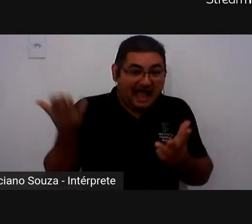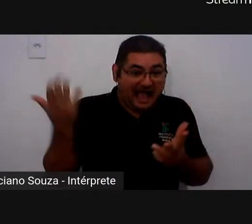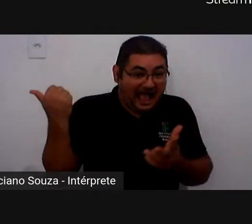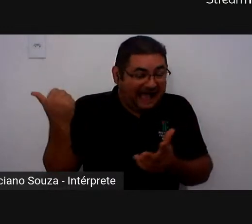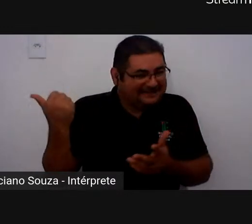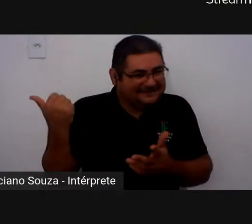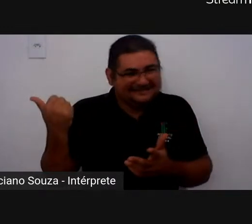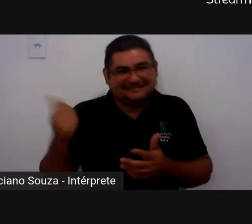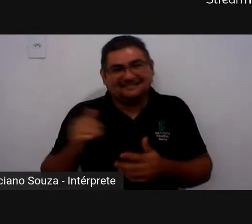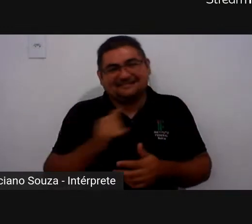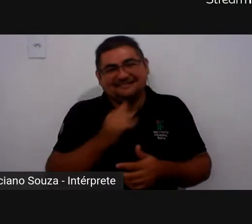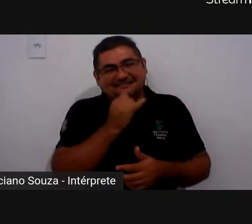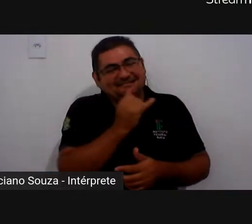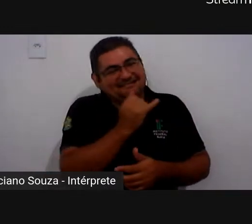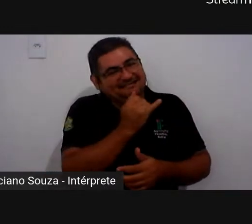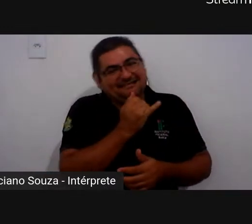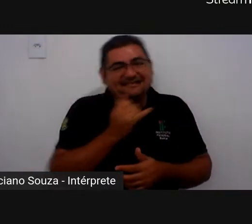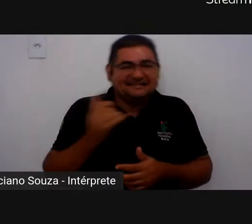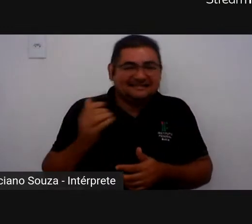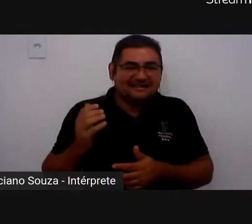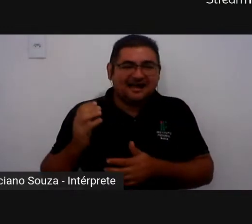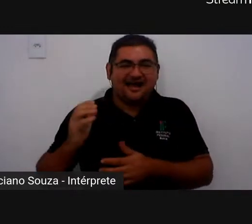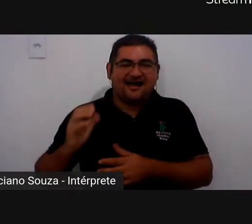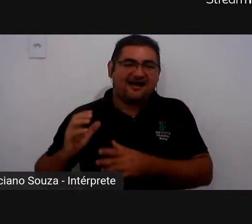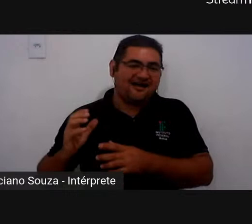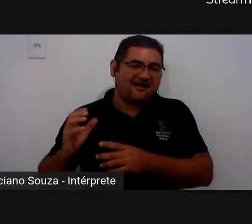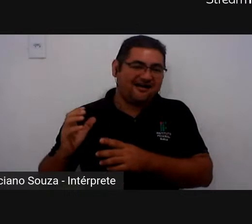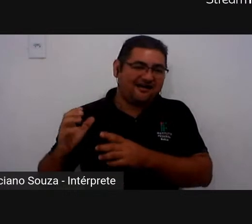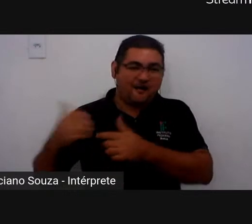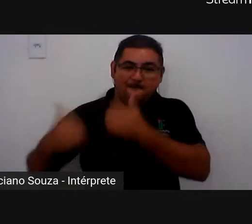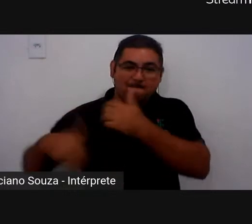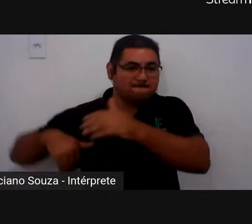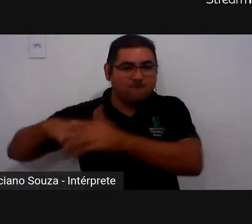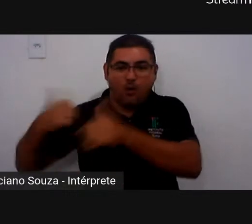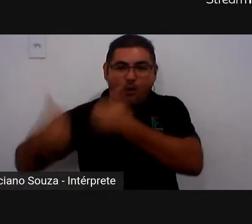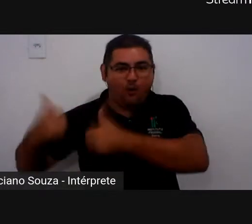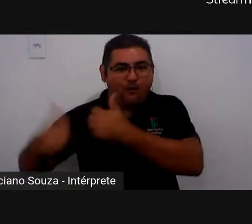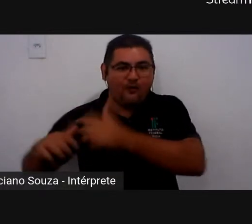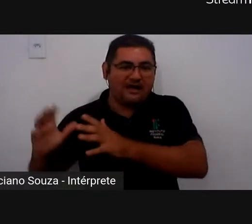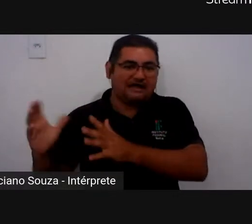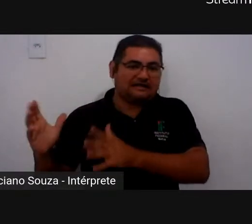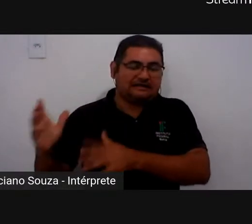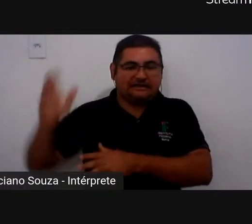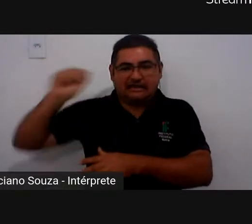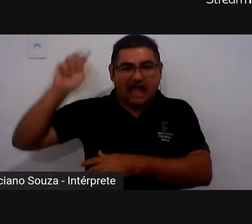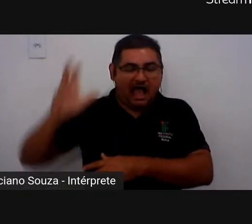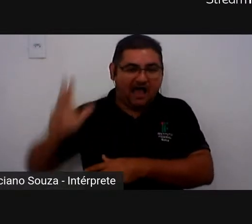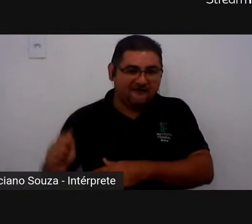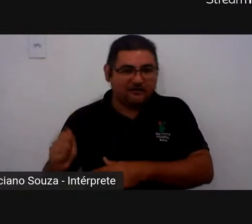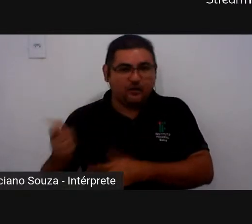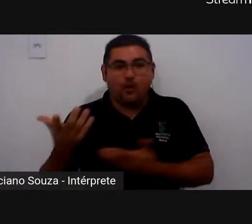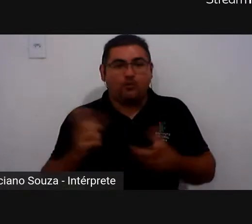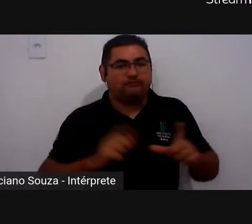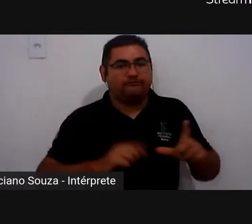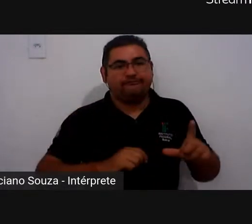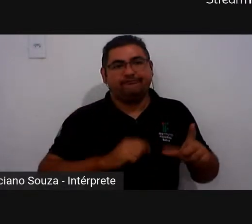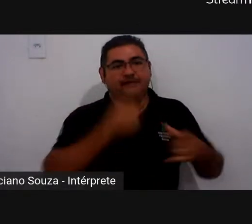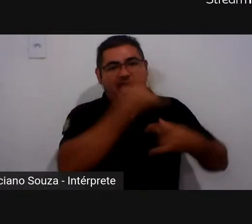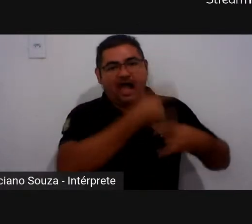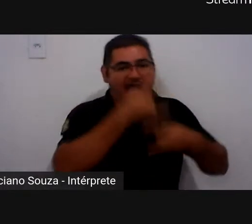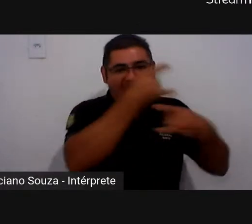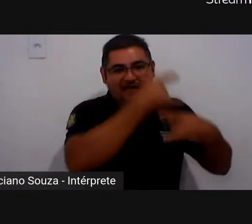África e das lives essa presidenciais a gente vê uma interpretação de línguas tão